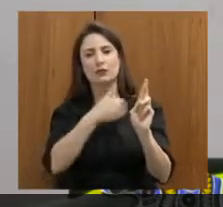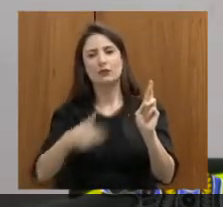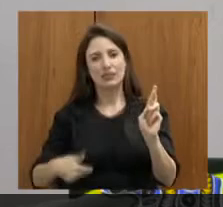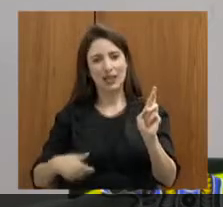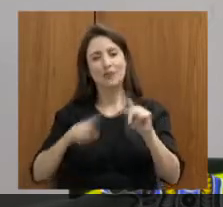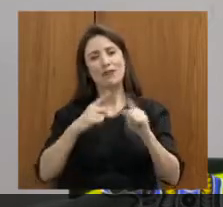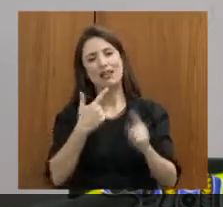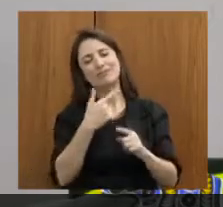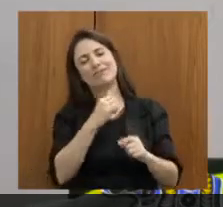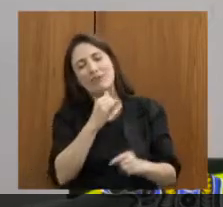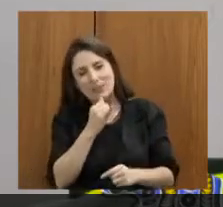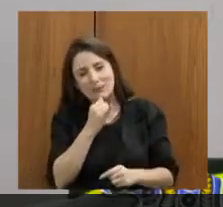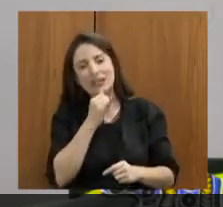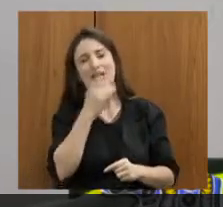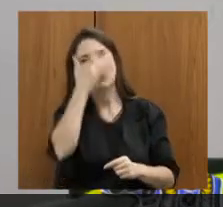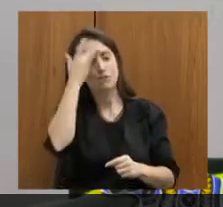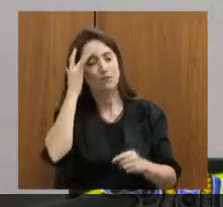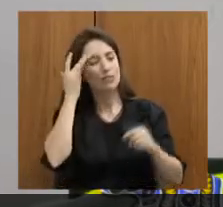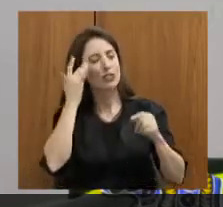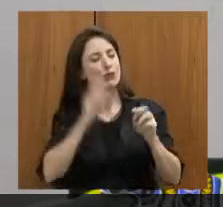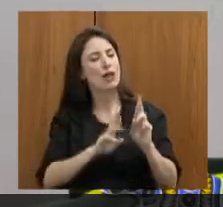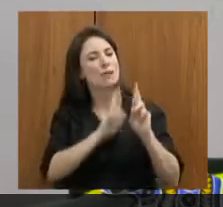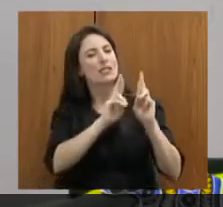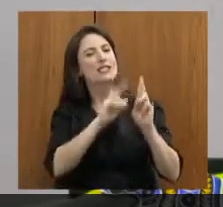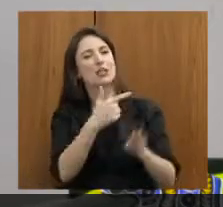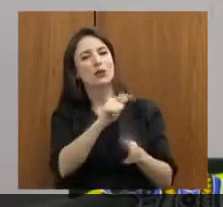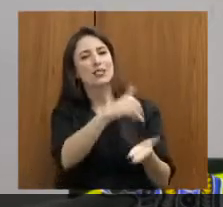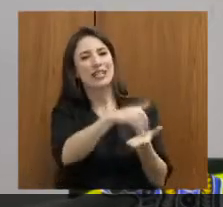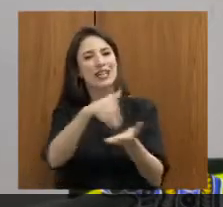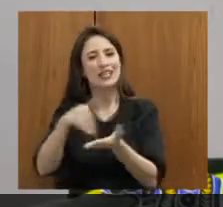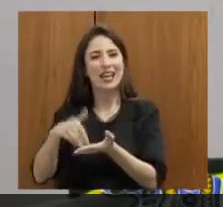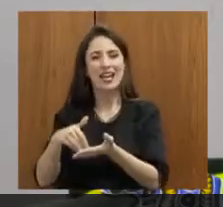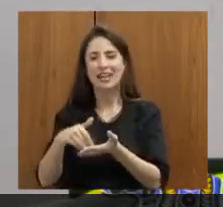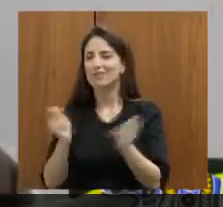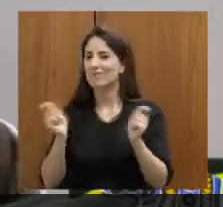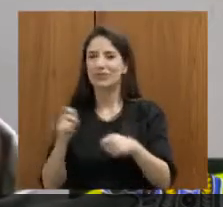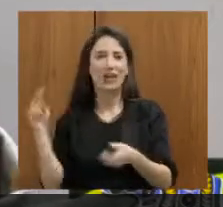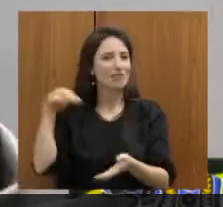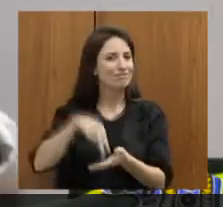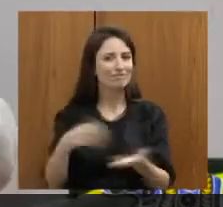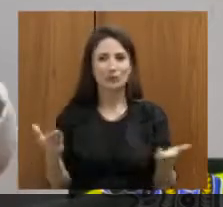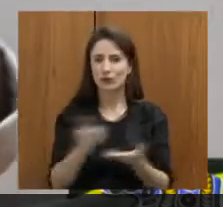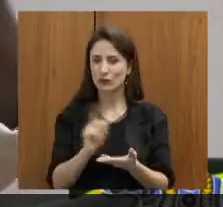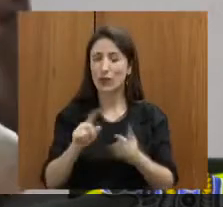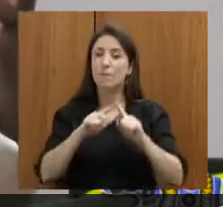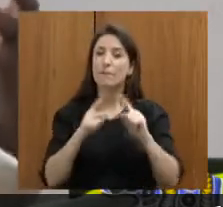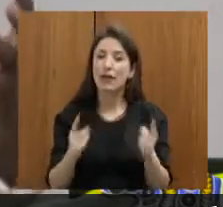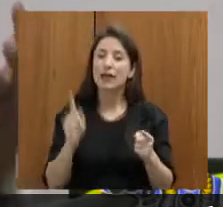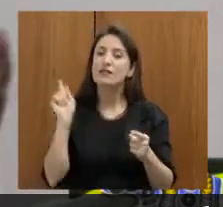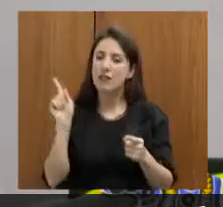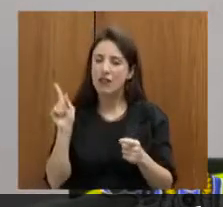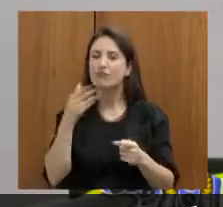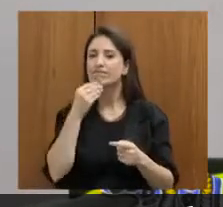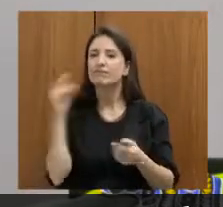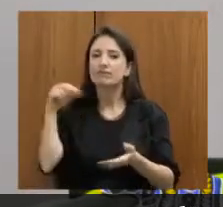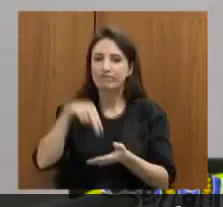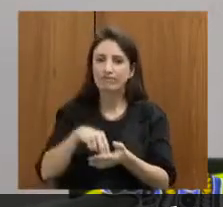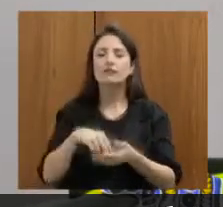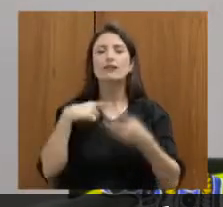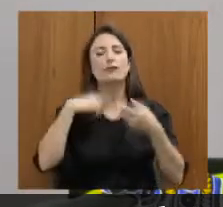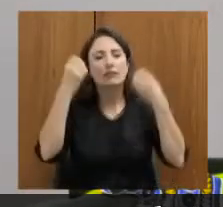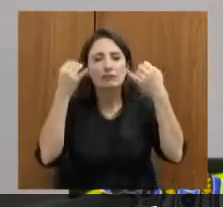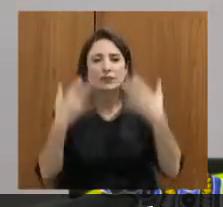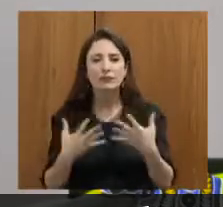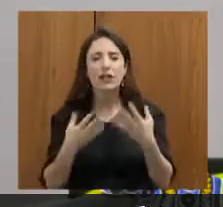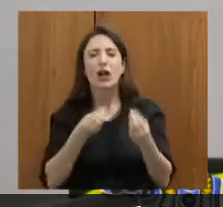vieram participar do debate é dizer é a essa organização dos